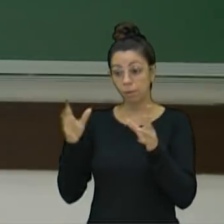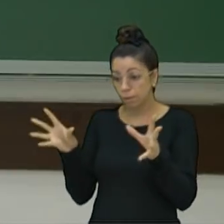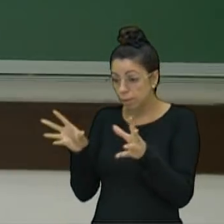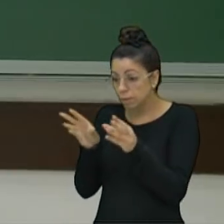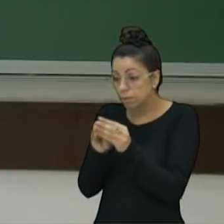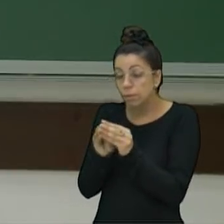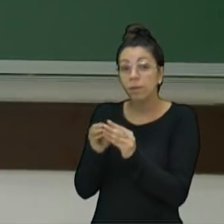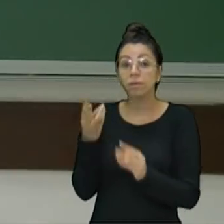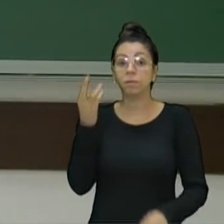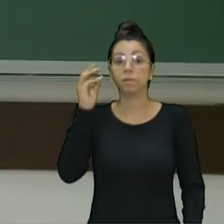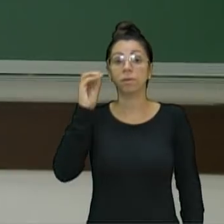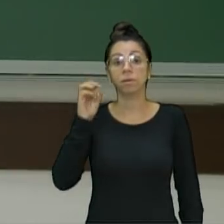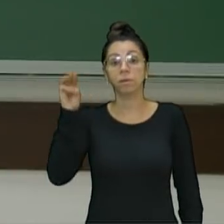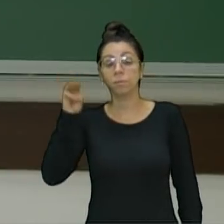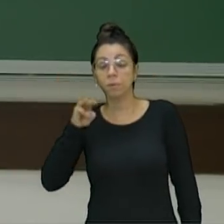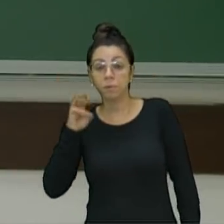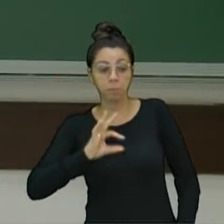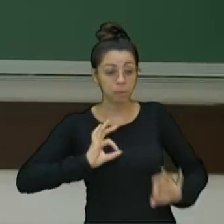se arrumar e ir para a escola.